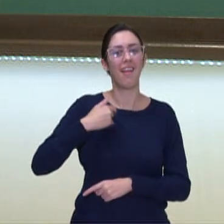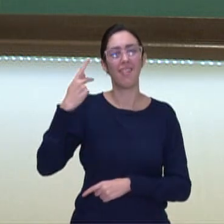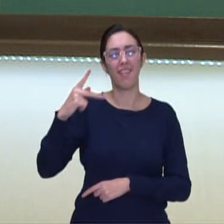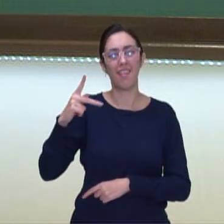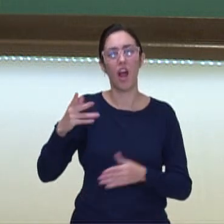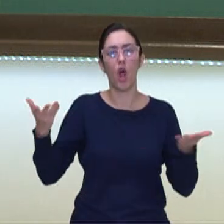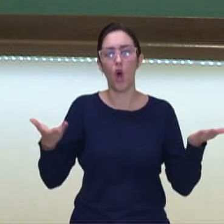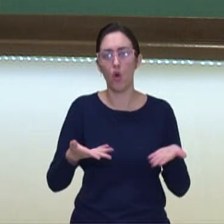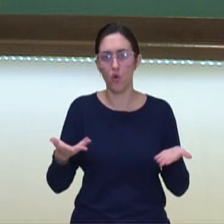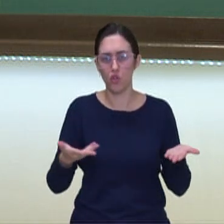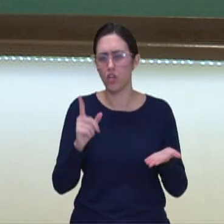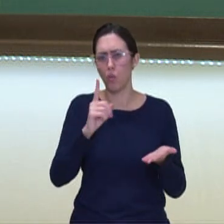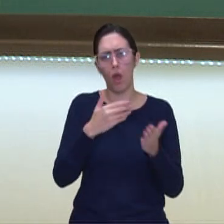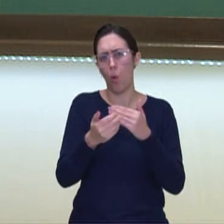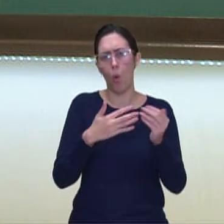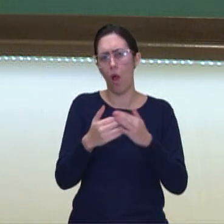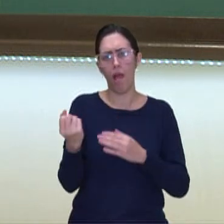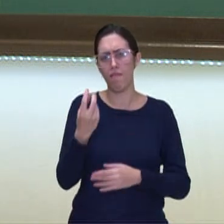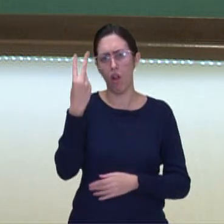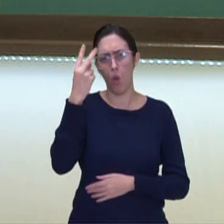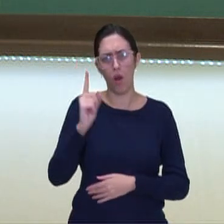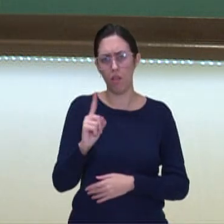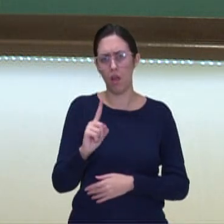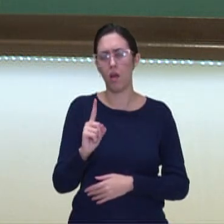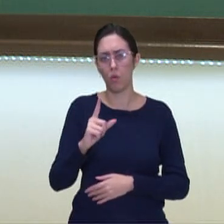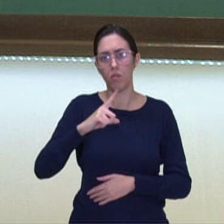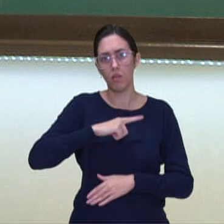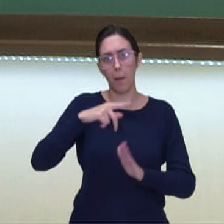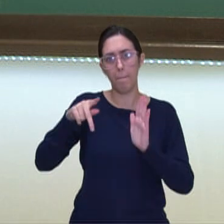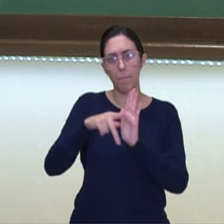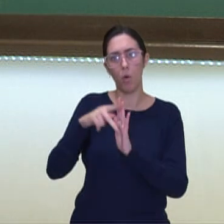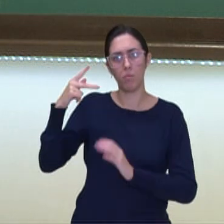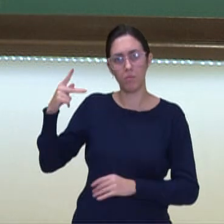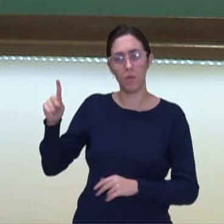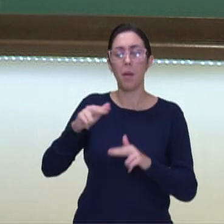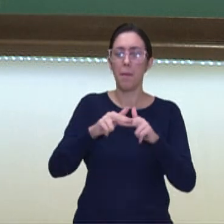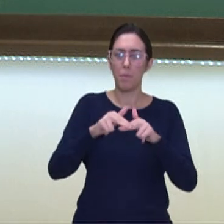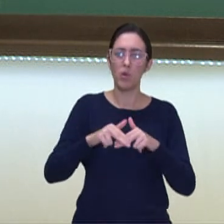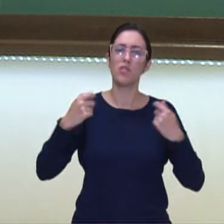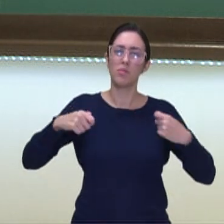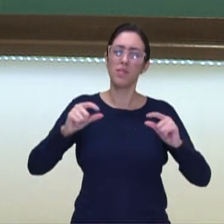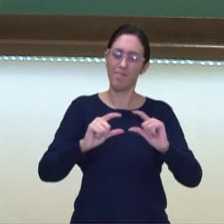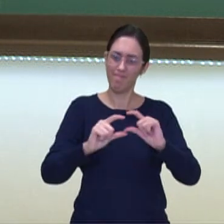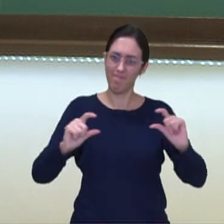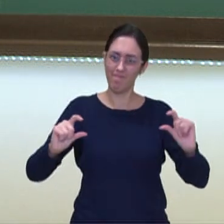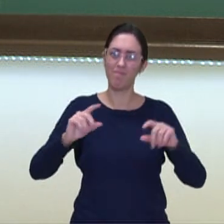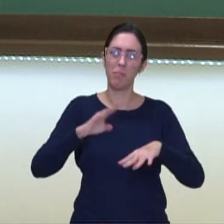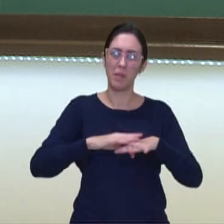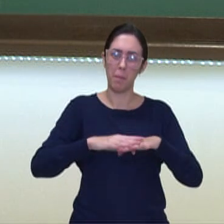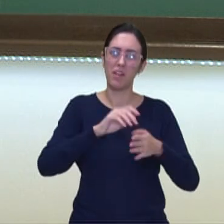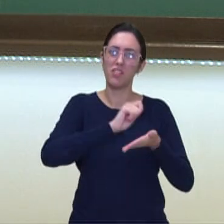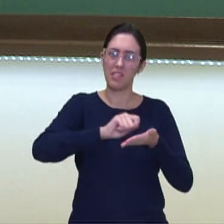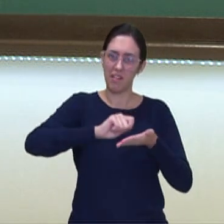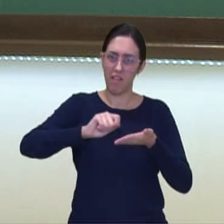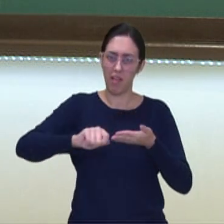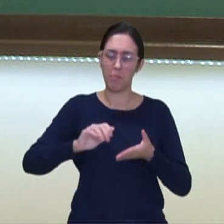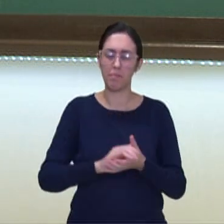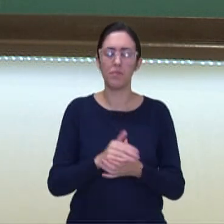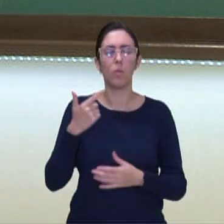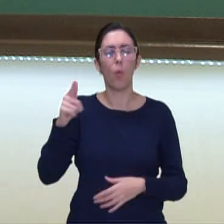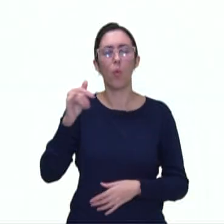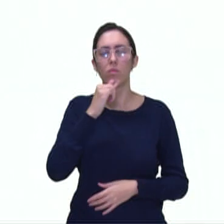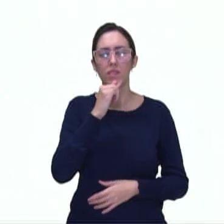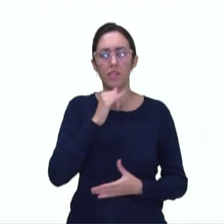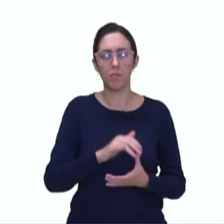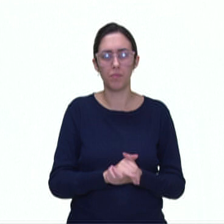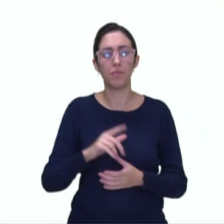hoje. Que não é qualquer valor, é um valor específico. Por isso que eu precisei de uma equação, ok? Um outro exemplo,